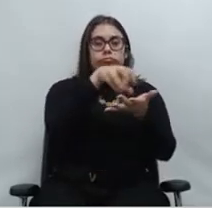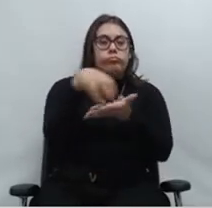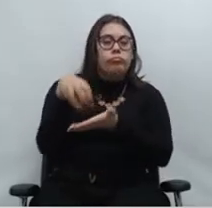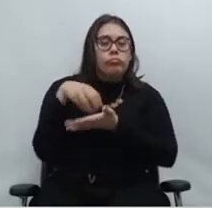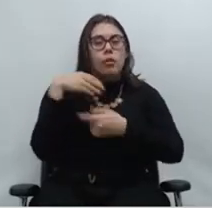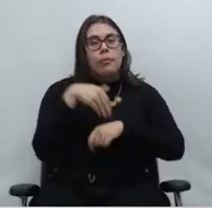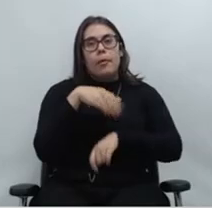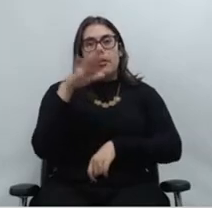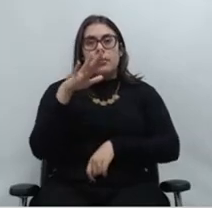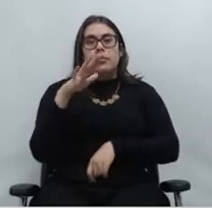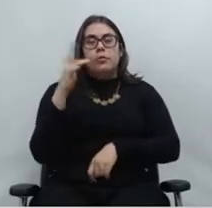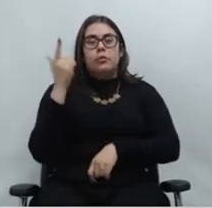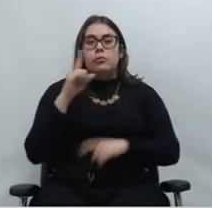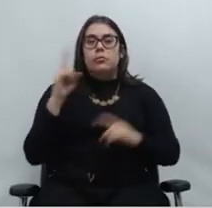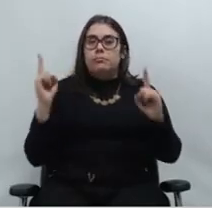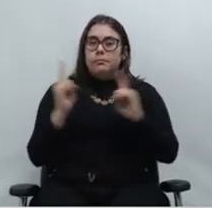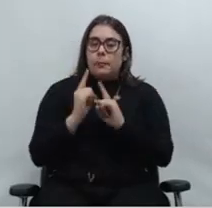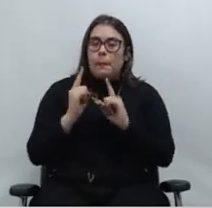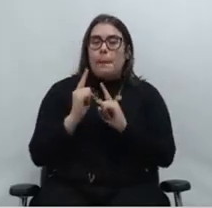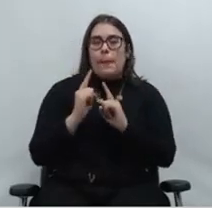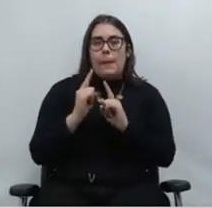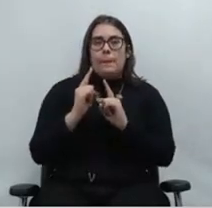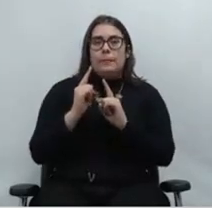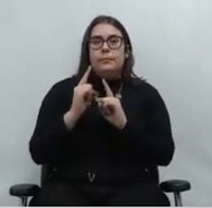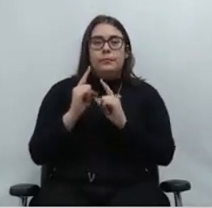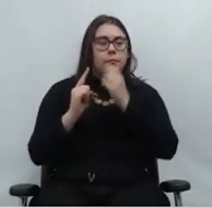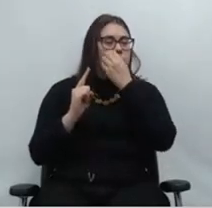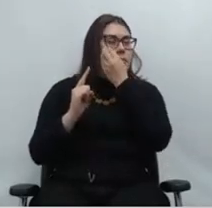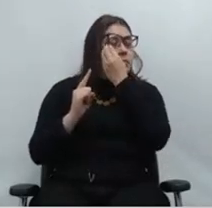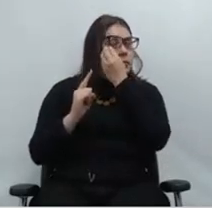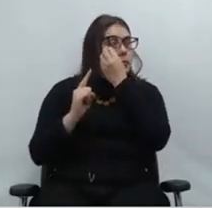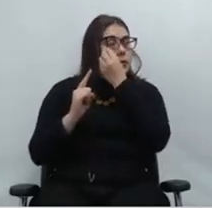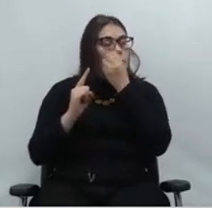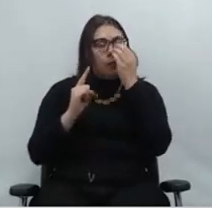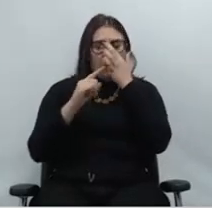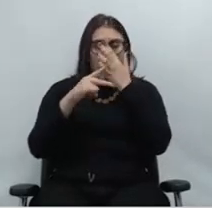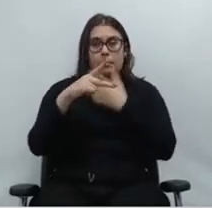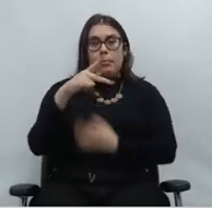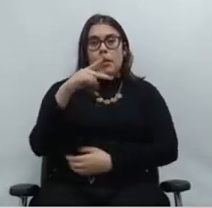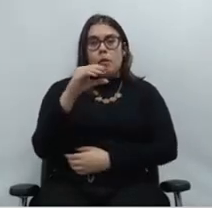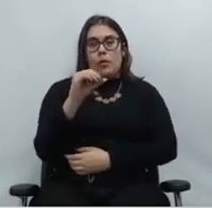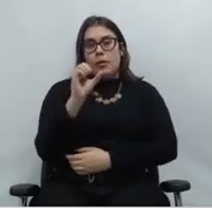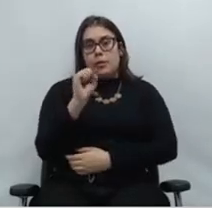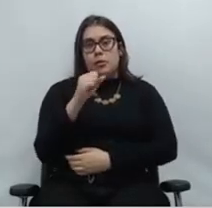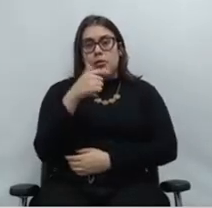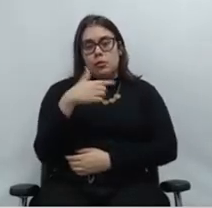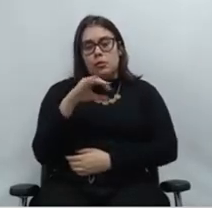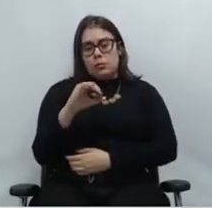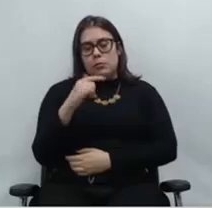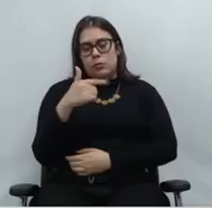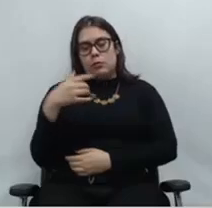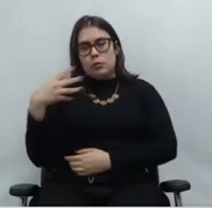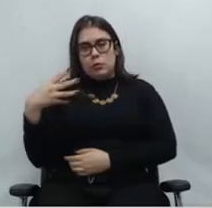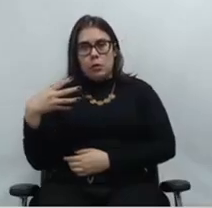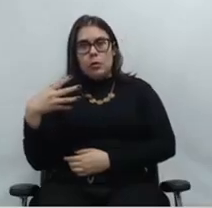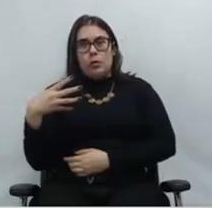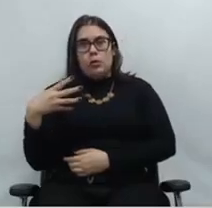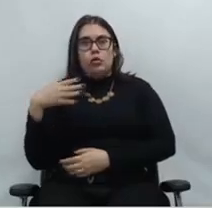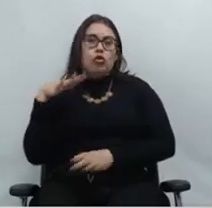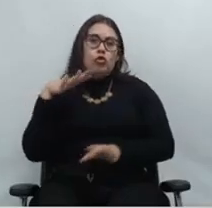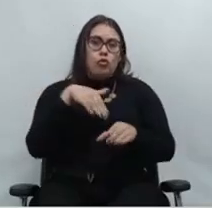unidades, o que atende parcialmente às críticas formuladas durante o debate da POS 2024, descritas no voto vista conjunto